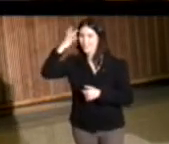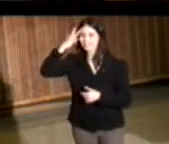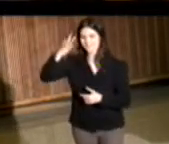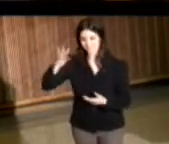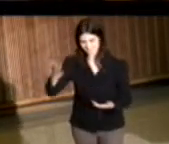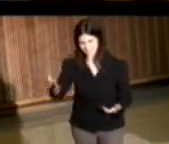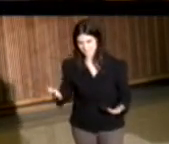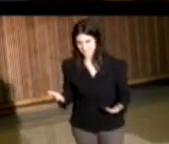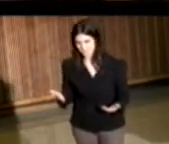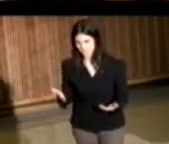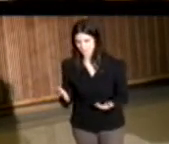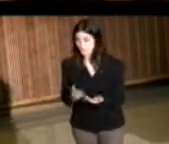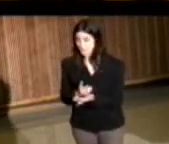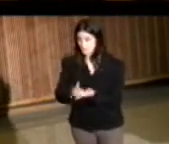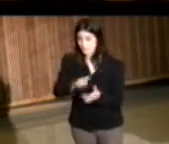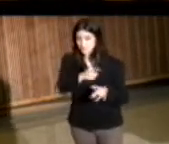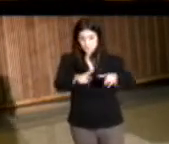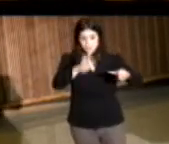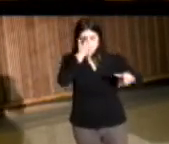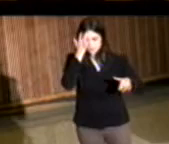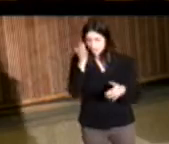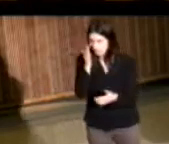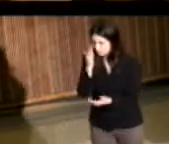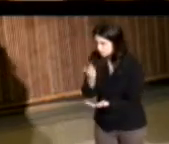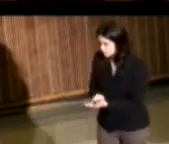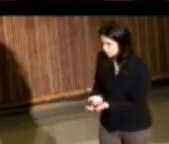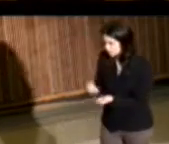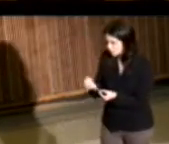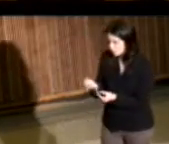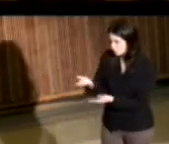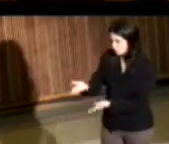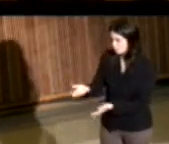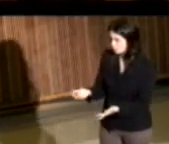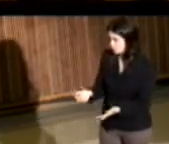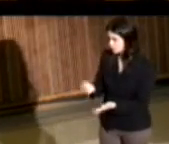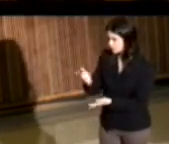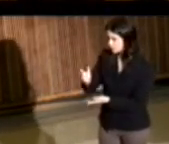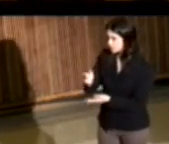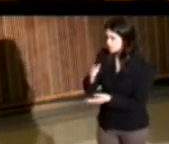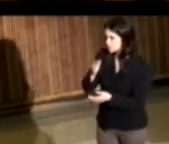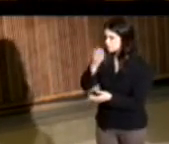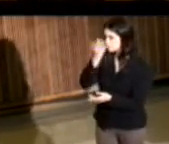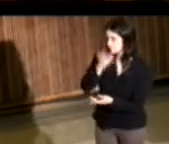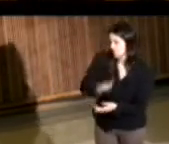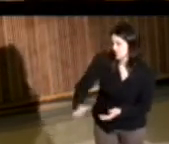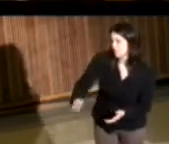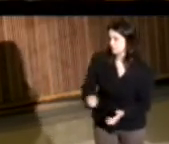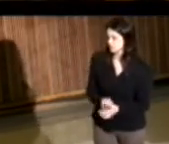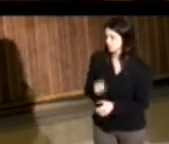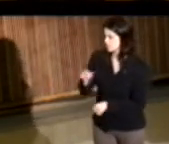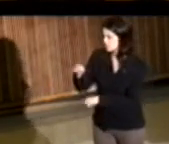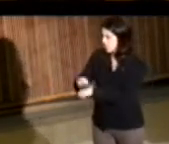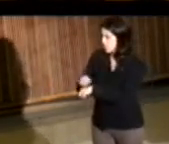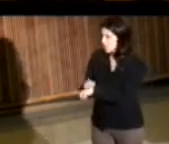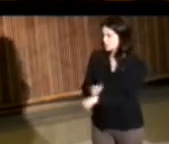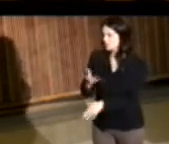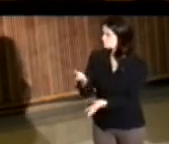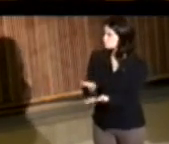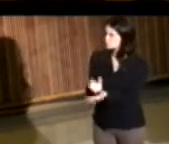terra, porque para eles é tão simples entender graça, porque é um favor que eu não mereço.